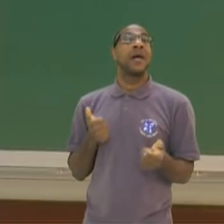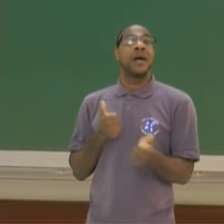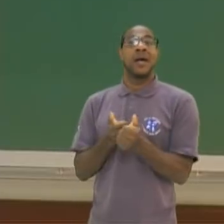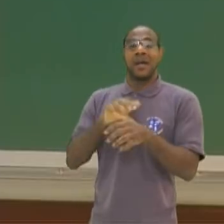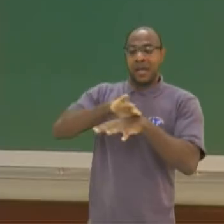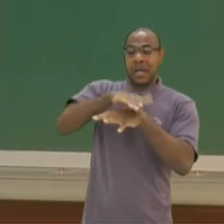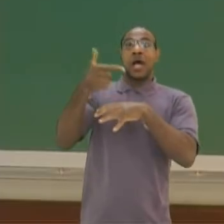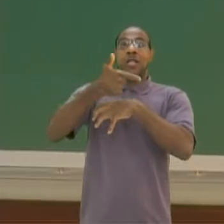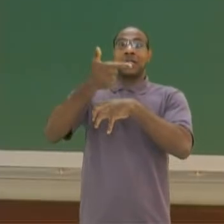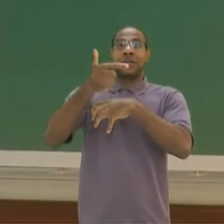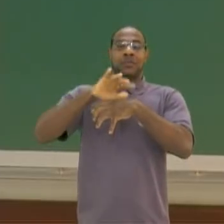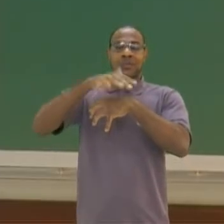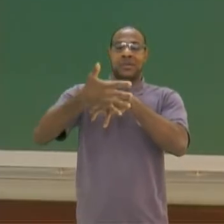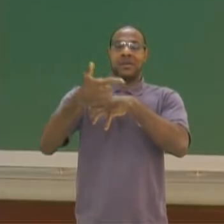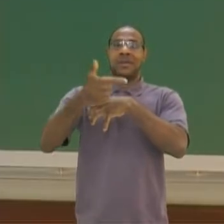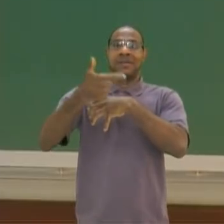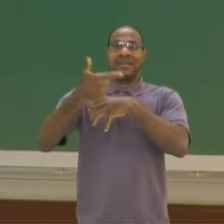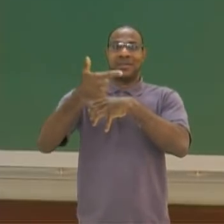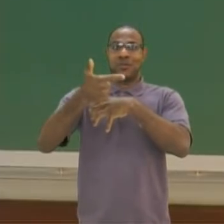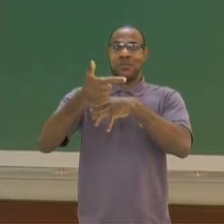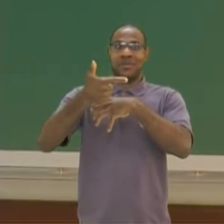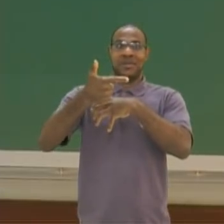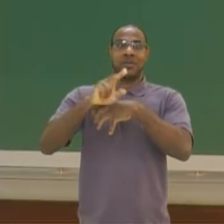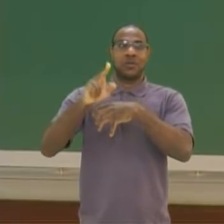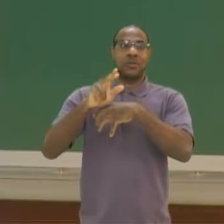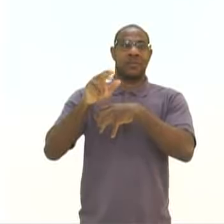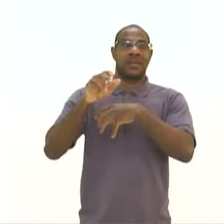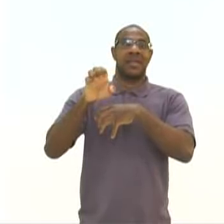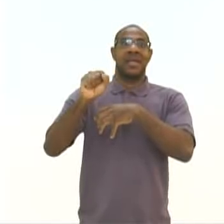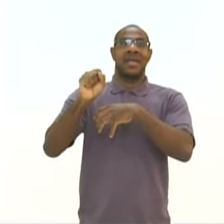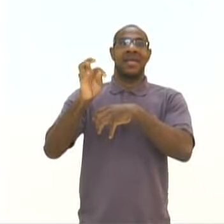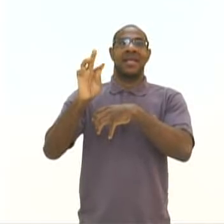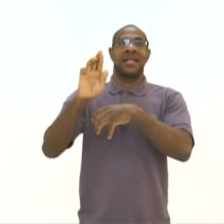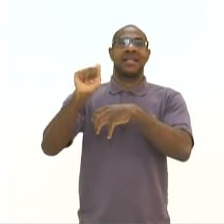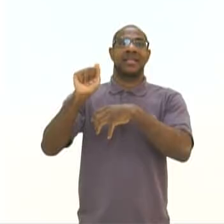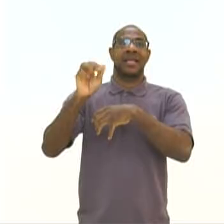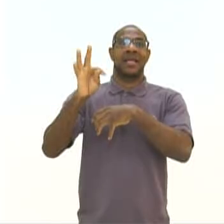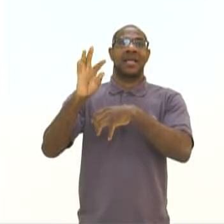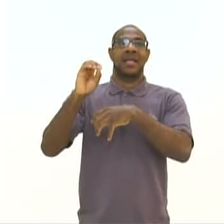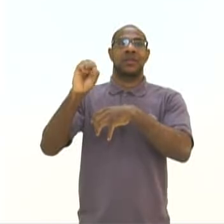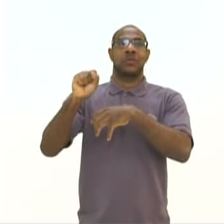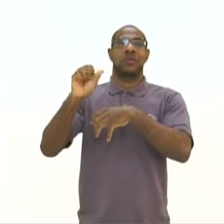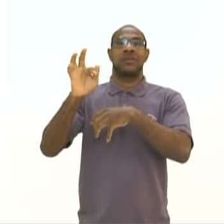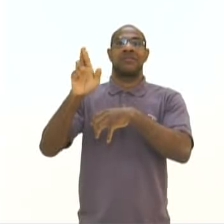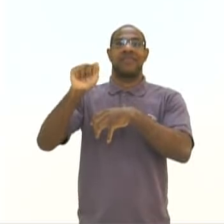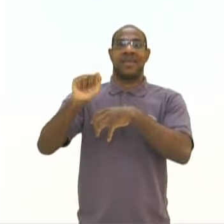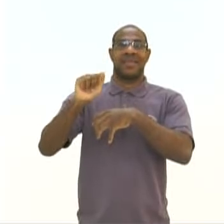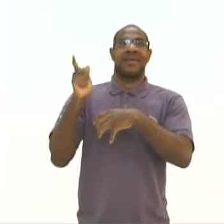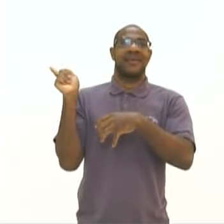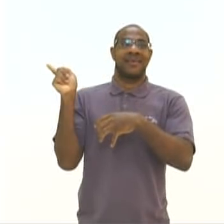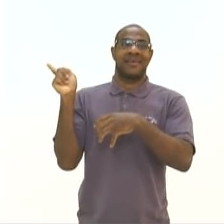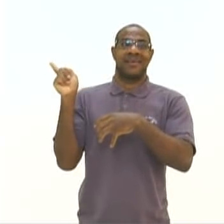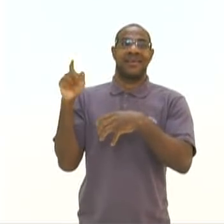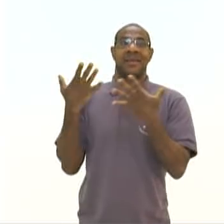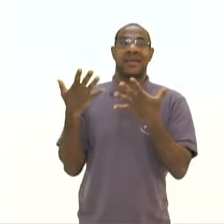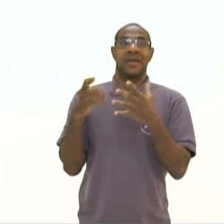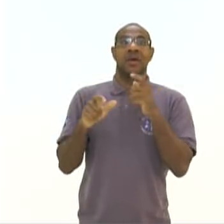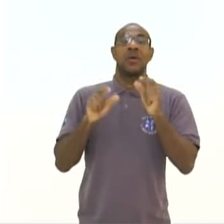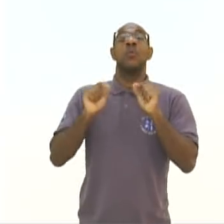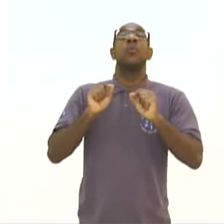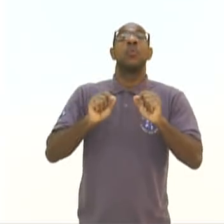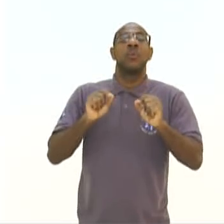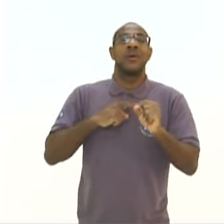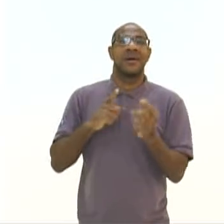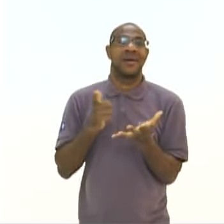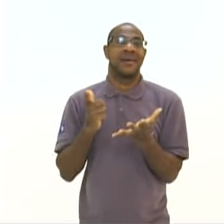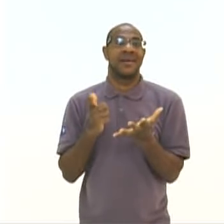pouco. Segunda camada, a estratosfera, do latim stratus, estendido, e do